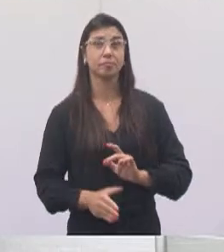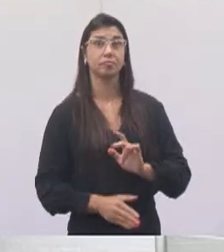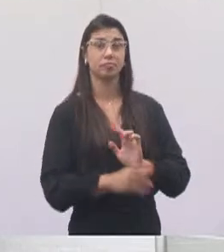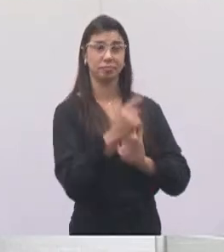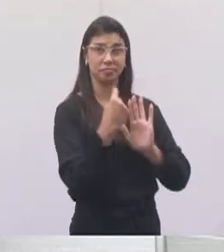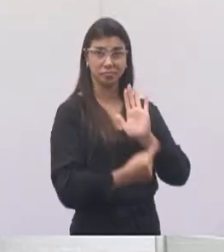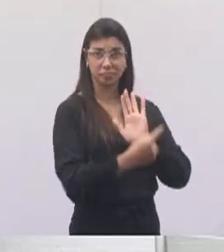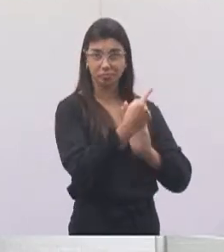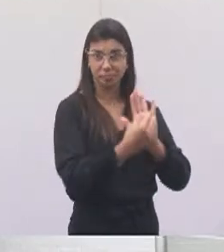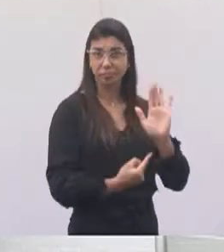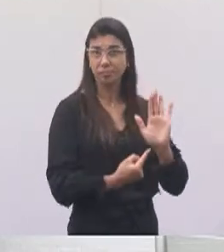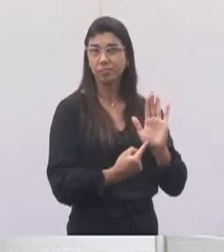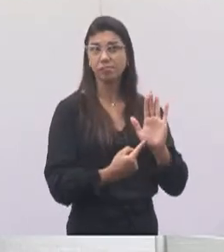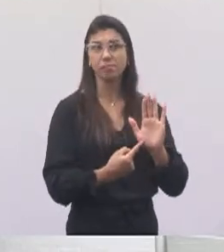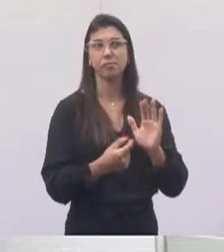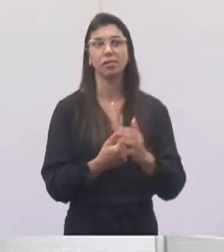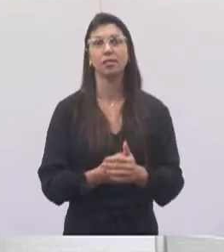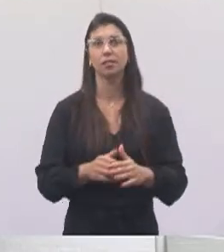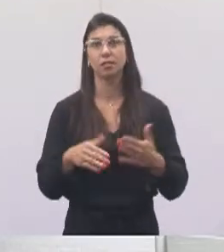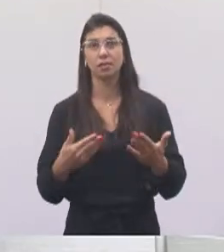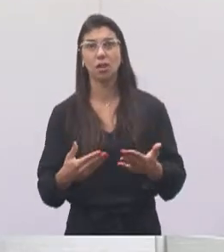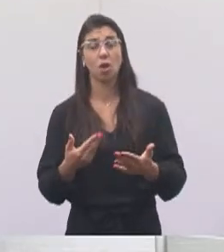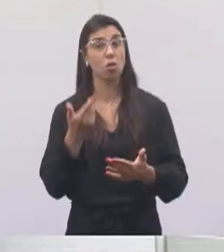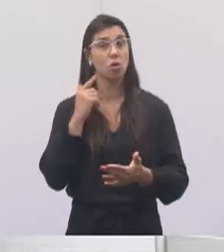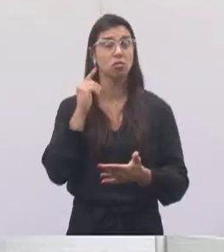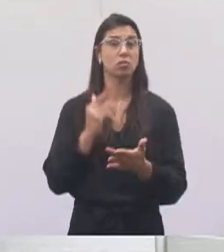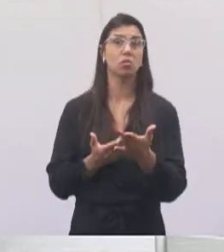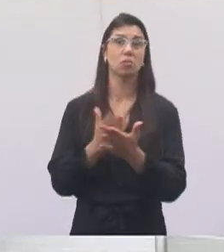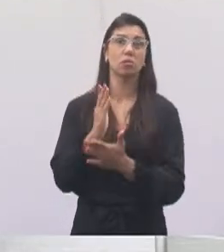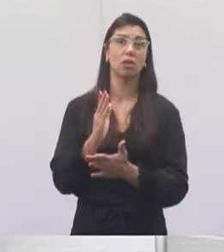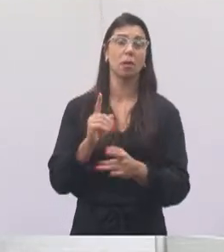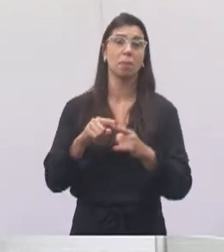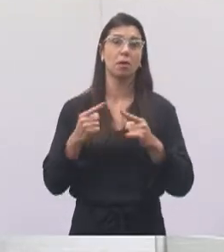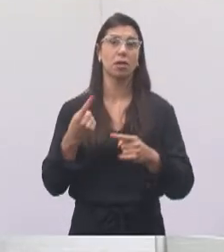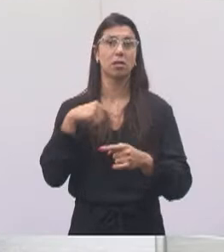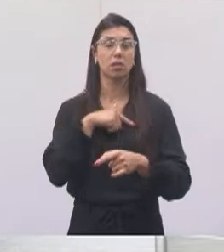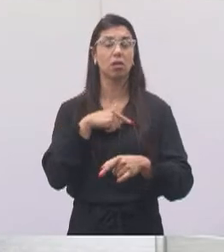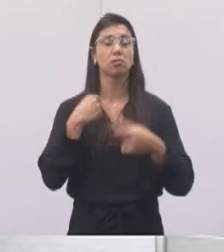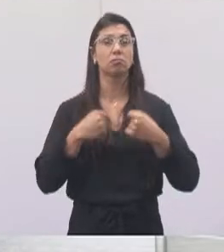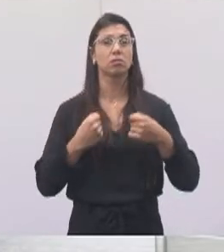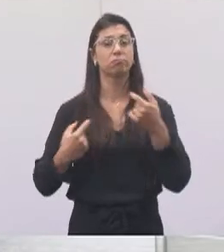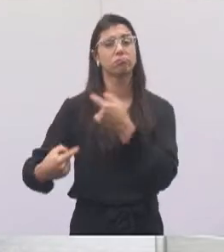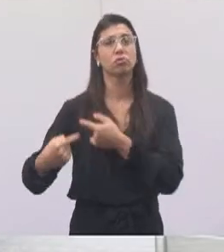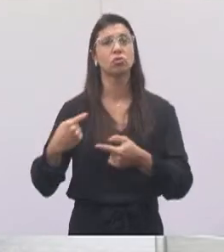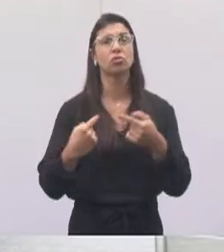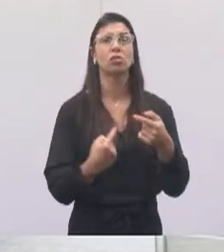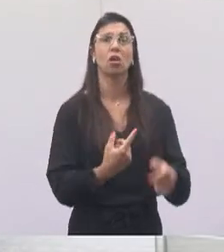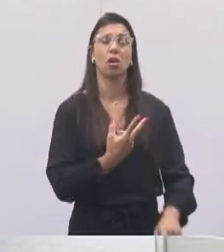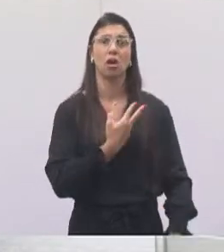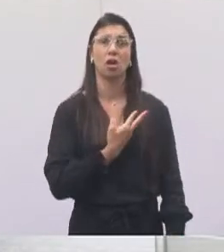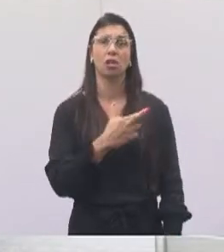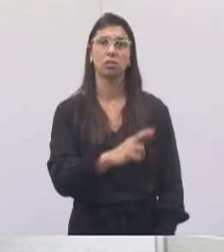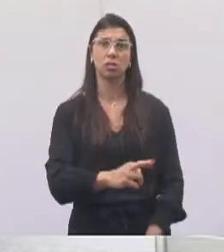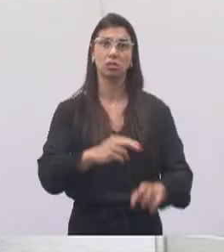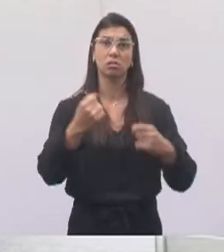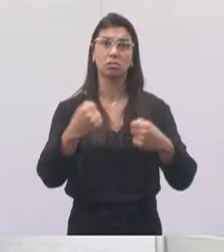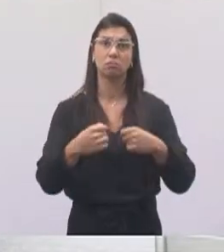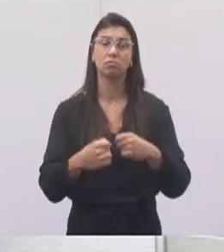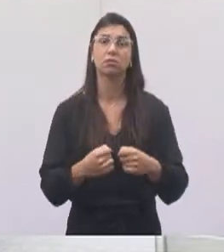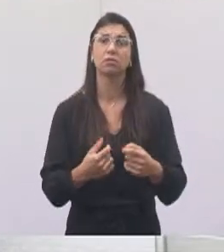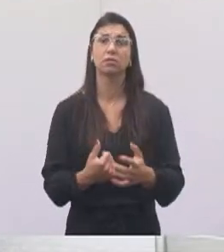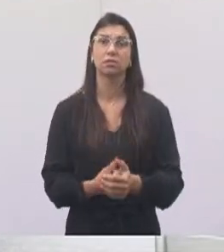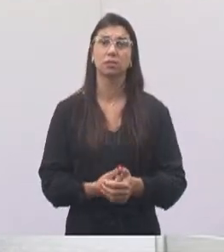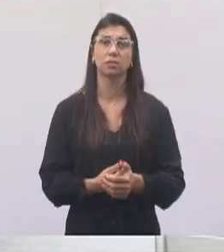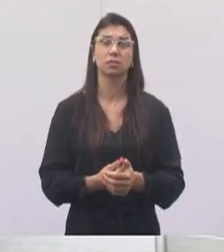interesse desse vereador é trazer para o município da cidade essa discussão religiosa, que é de grande importância, e não deixar só na esfera da